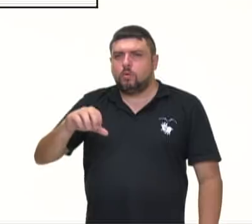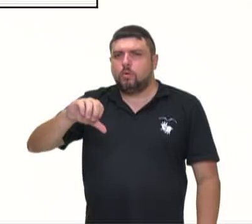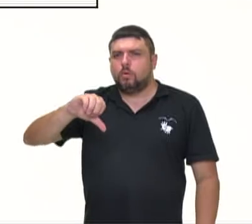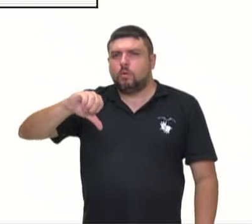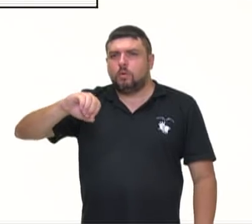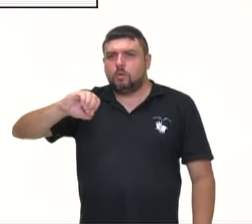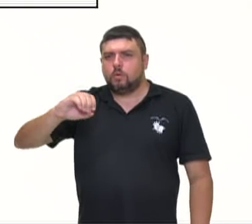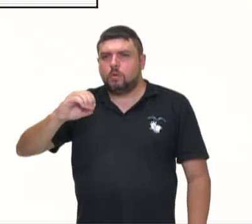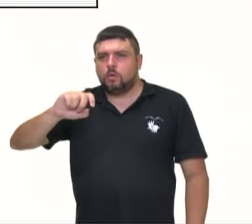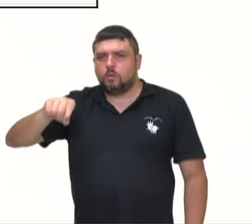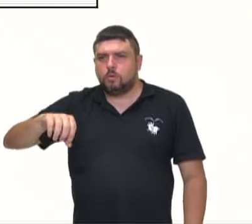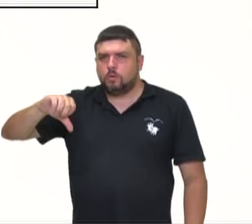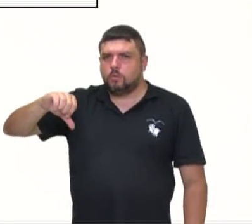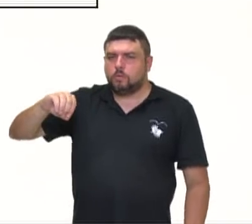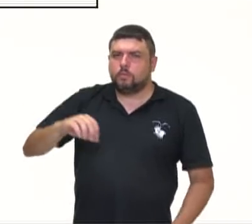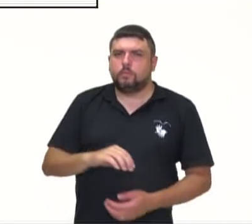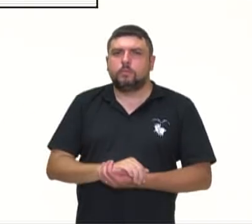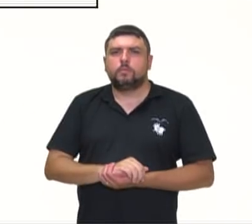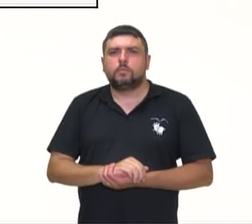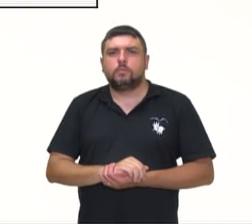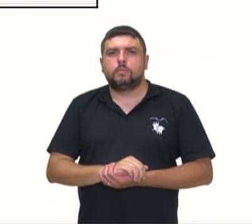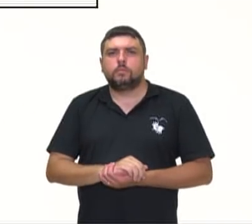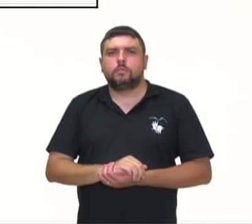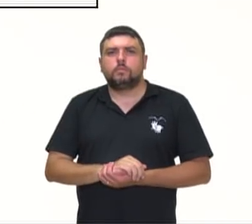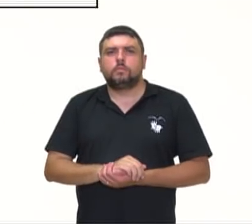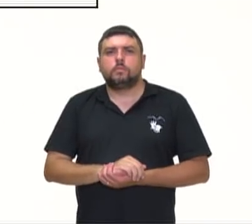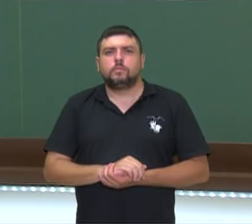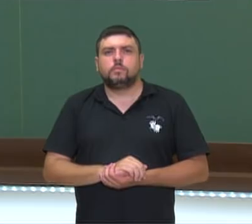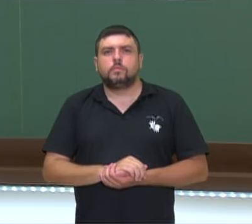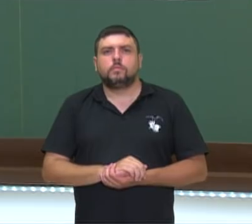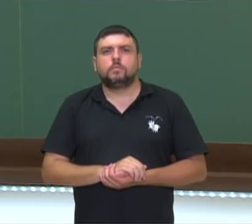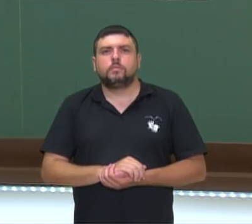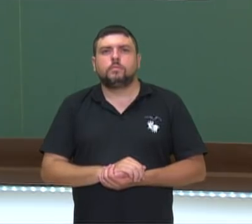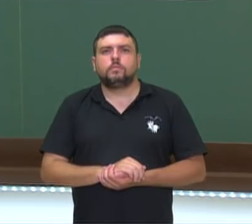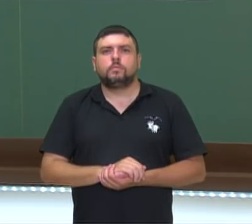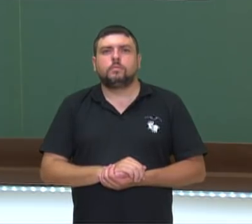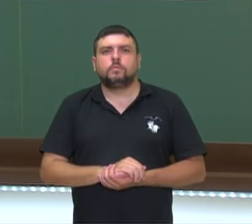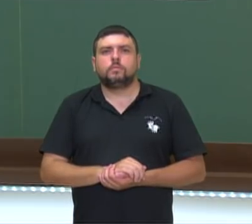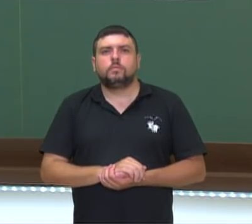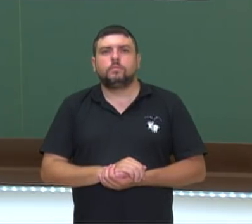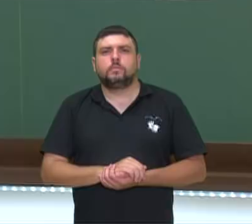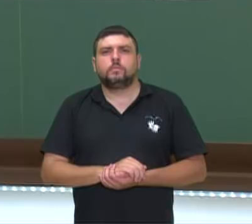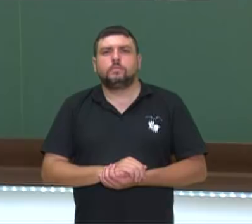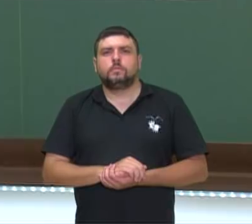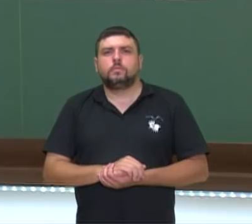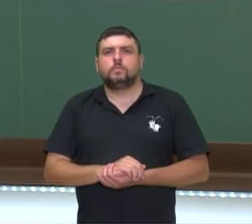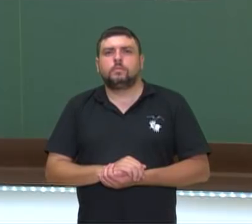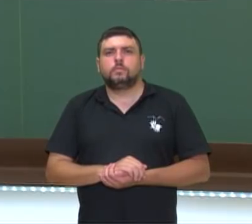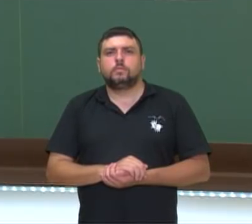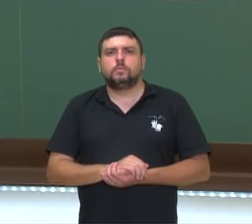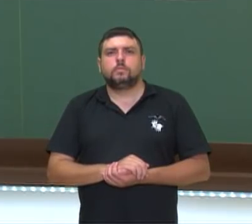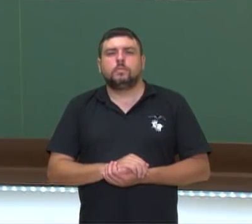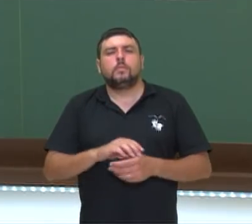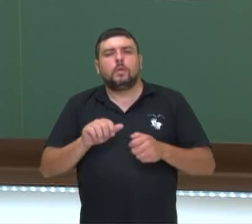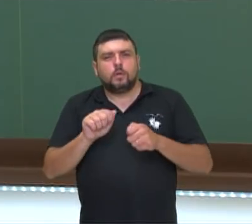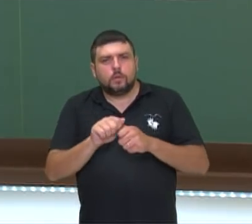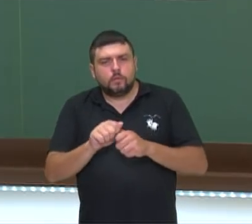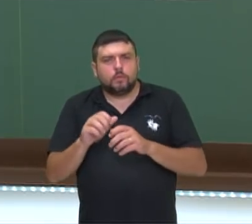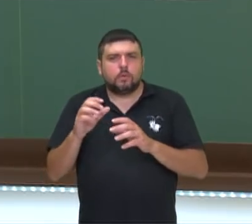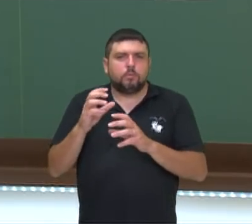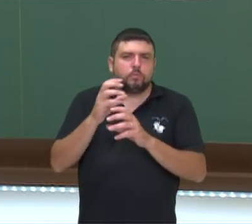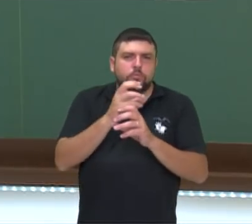Perda de 8% seria 100 menos 8, que vai dar 92 décimos. E fazer os produtos como a gente